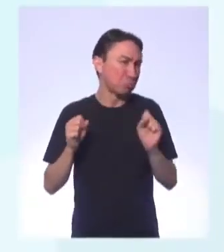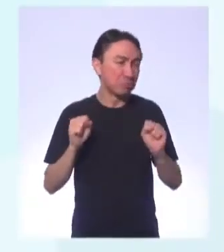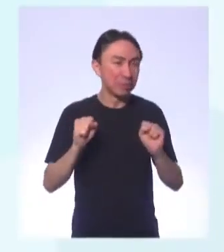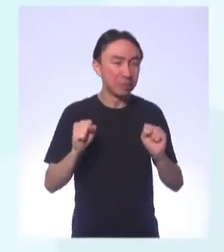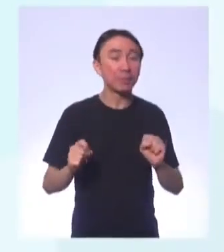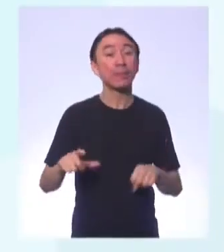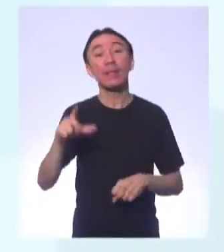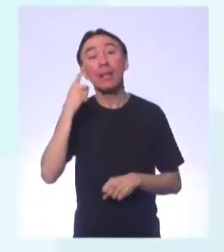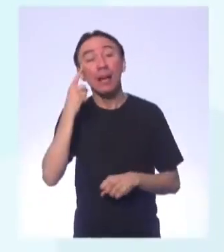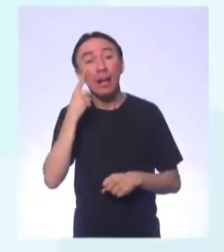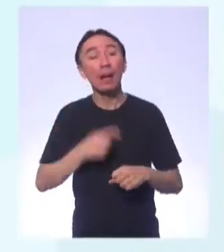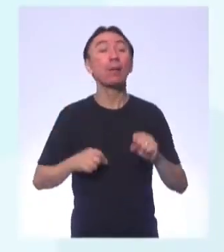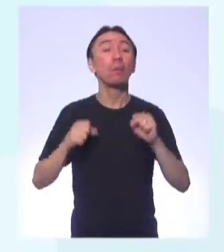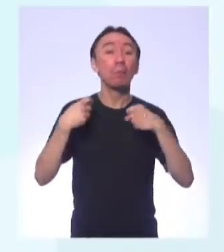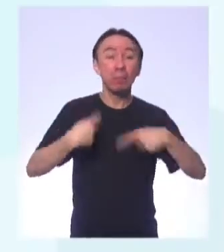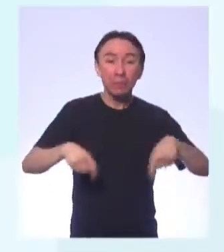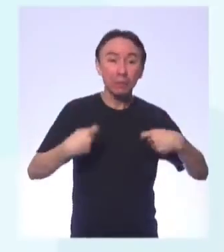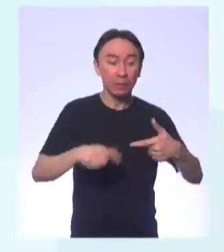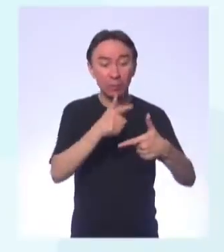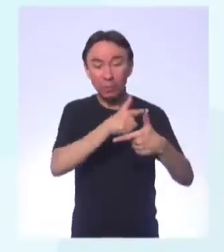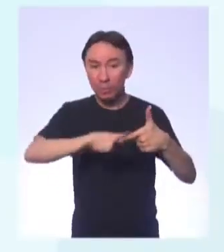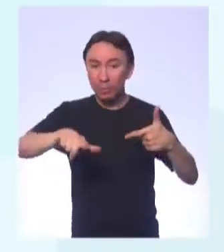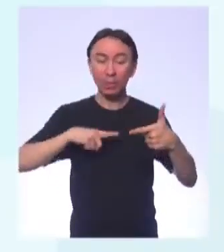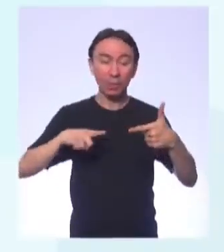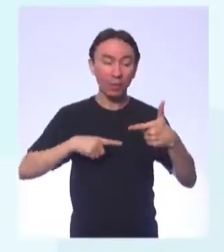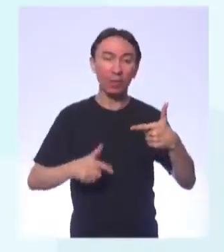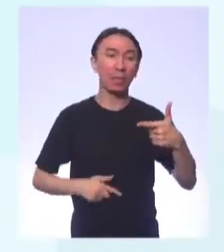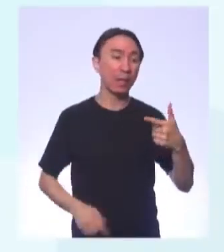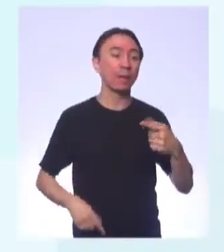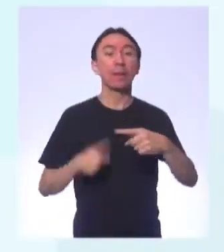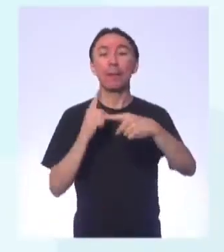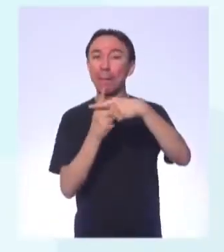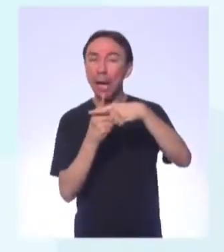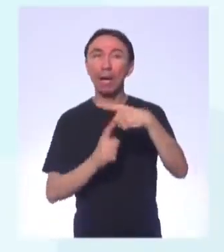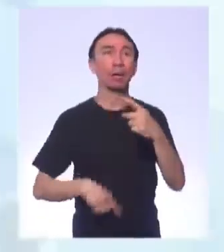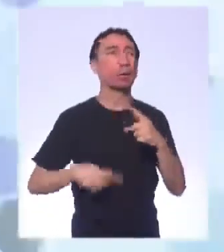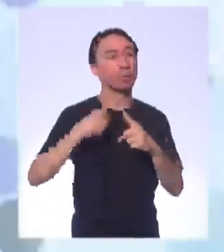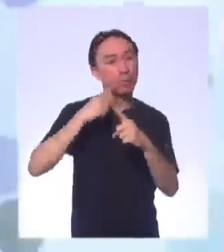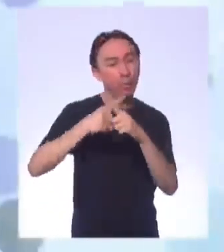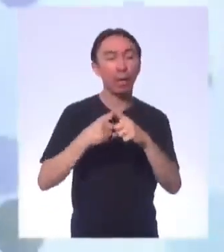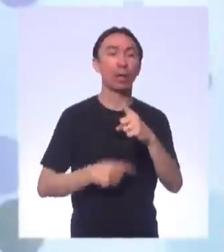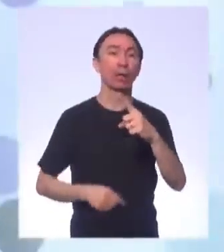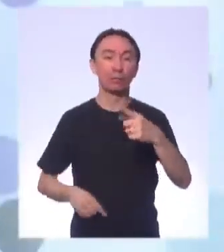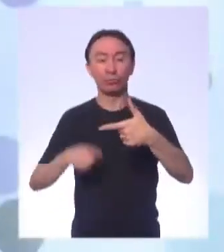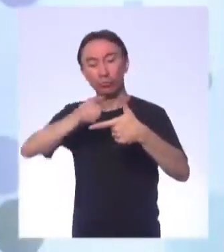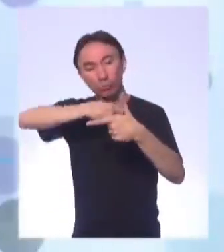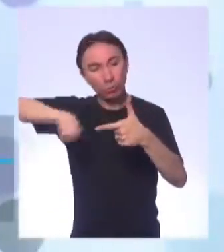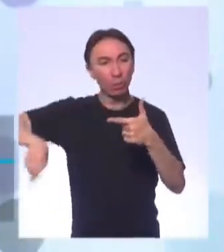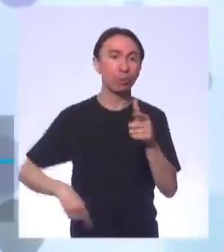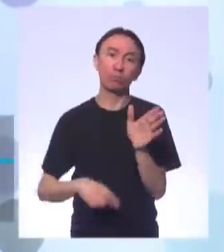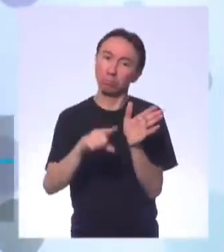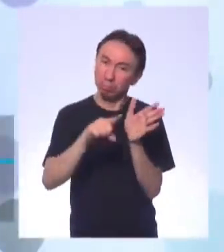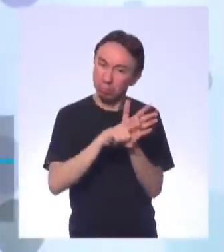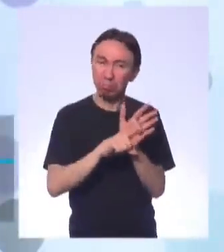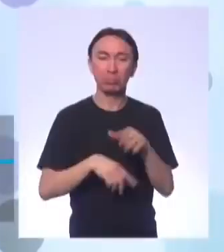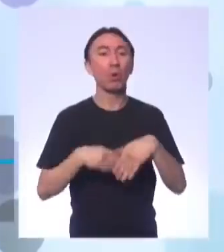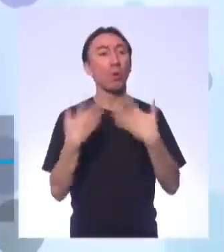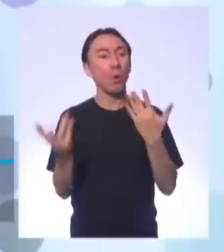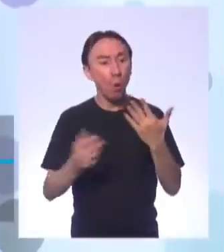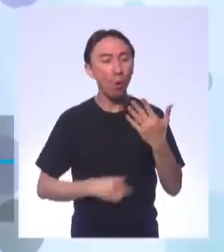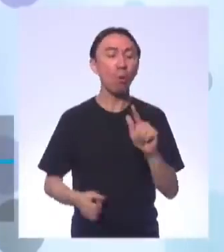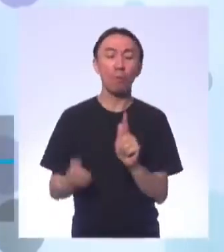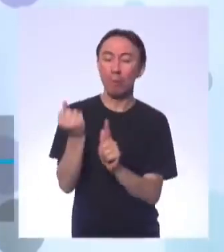fundamentais adição subtração multiplicação divisão ou potenciação Então essa ideia aí né foi a atividade da outra aula